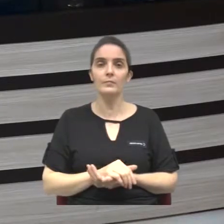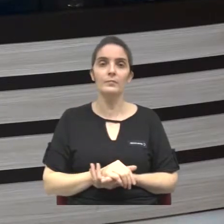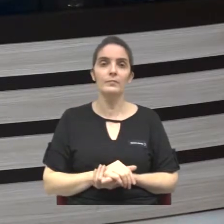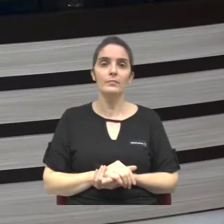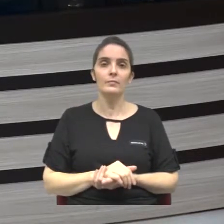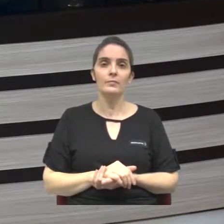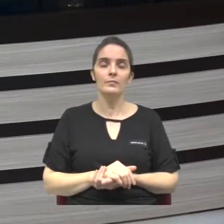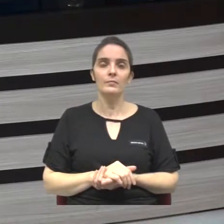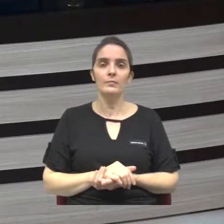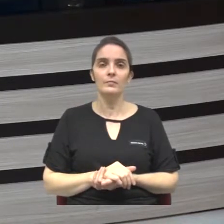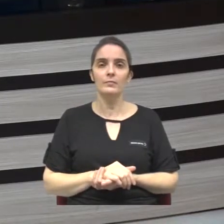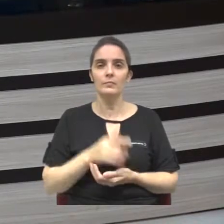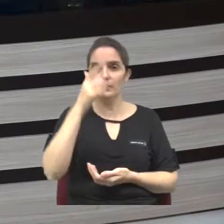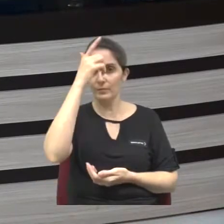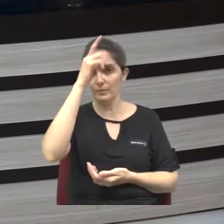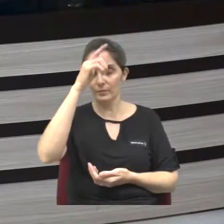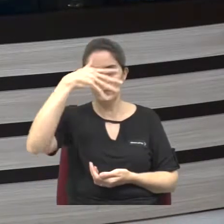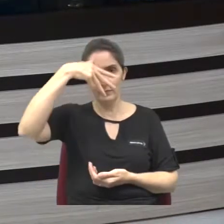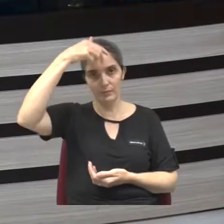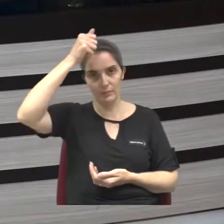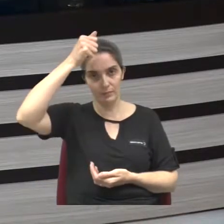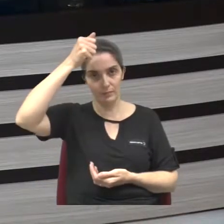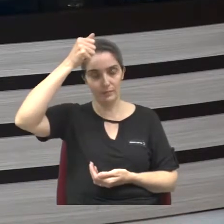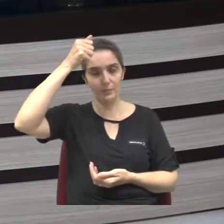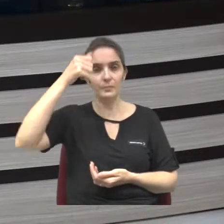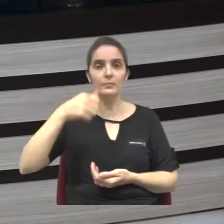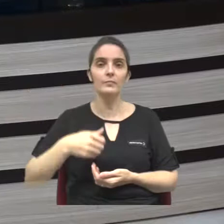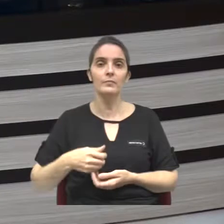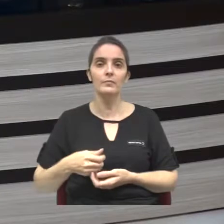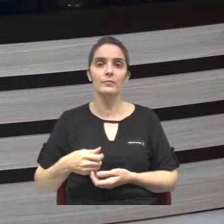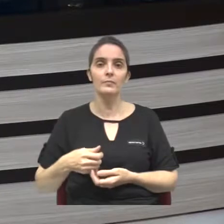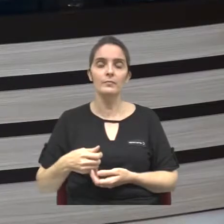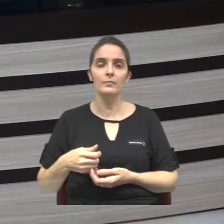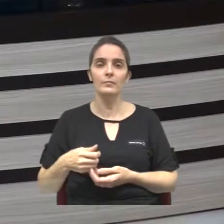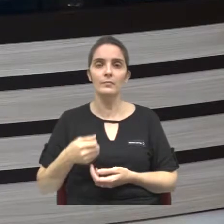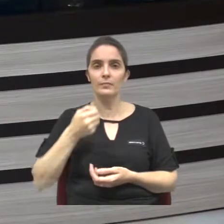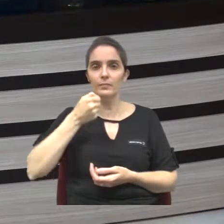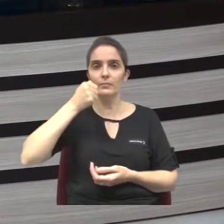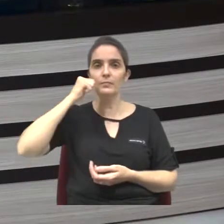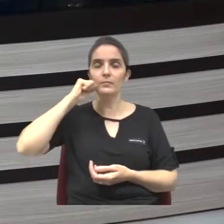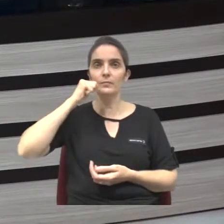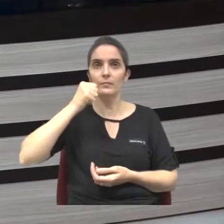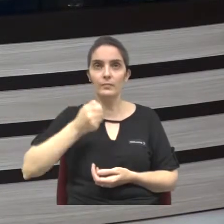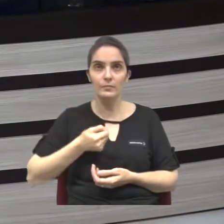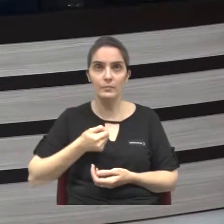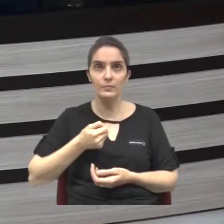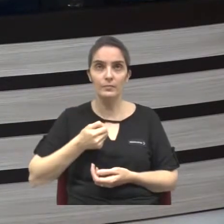dispensar as outras pessoas. Nós já vamos costumar tomar ponche. Ponche não tinha...